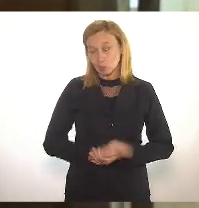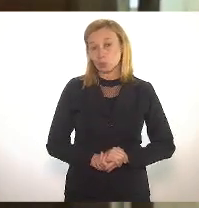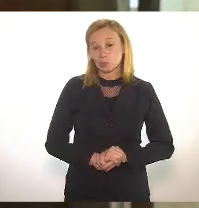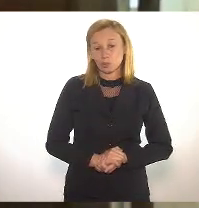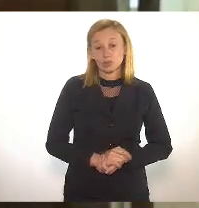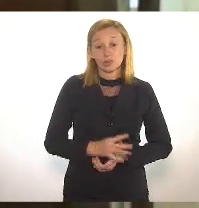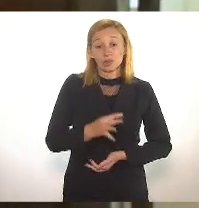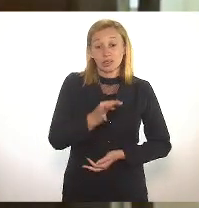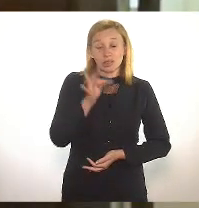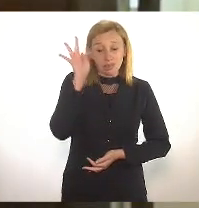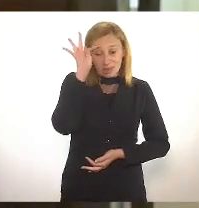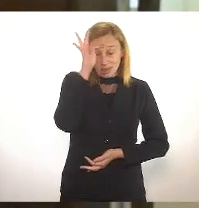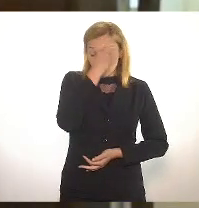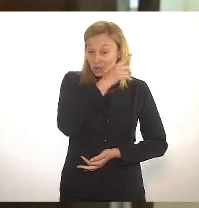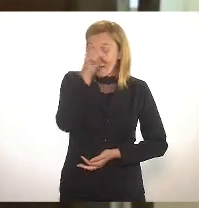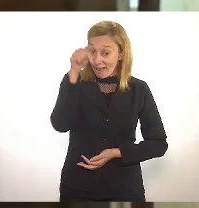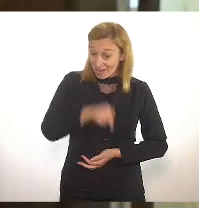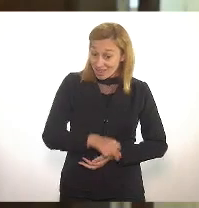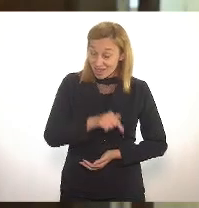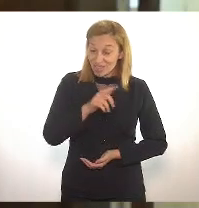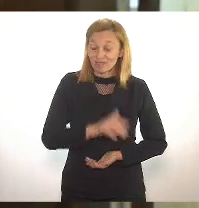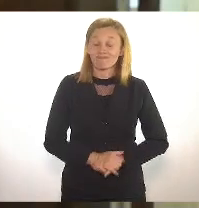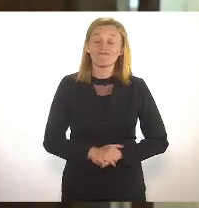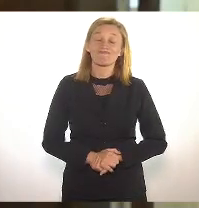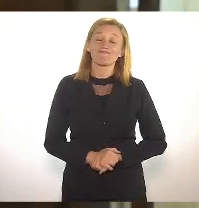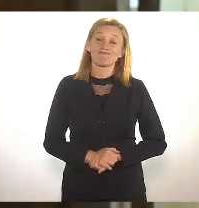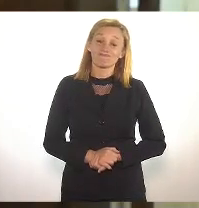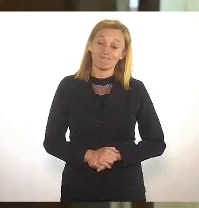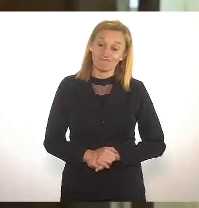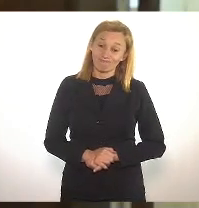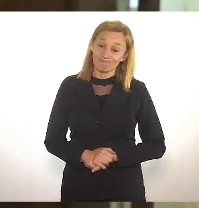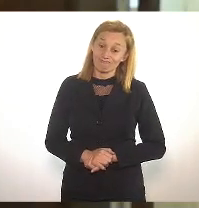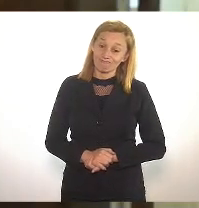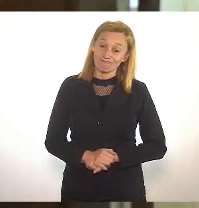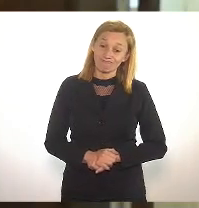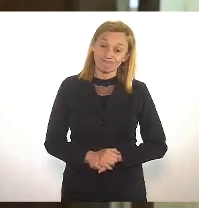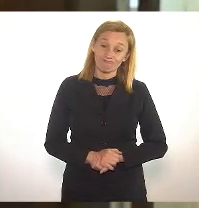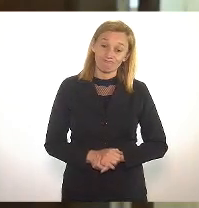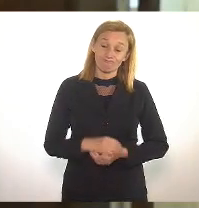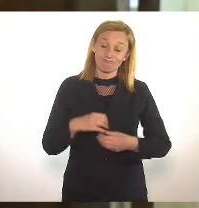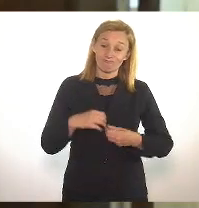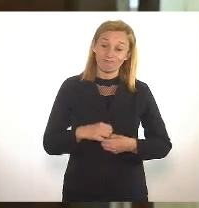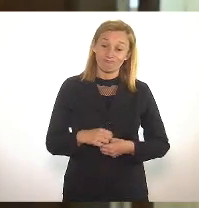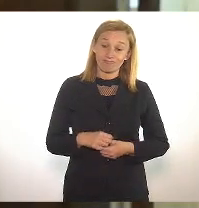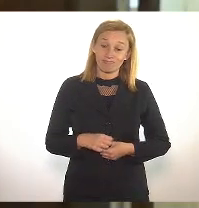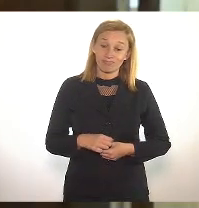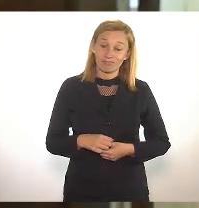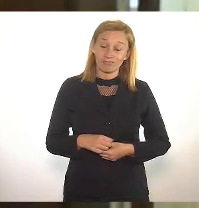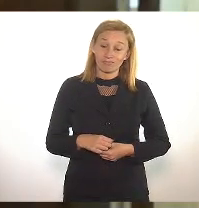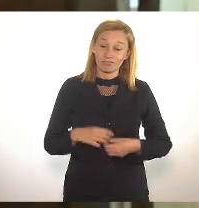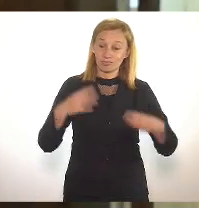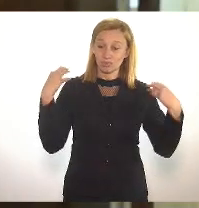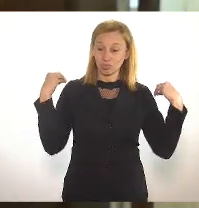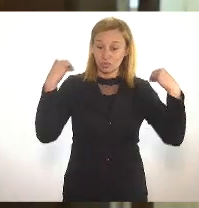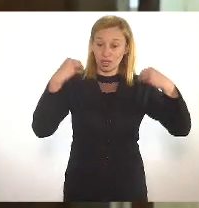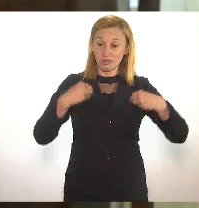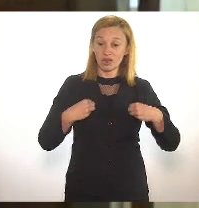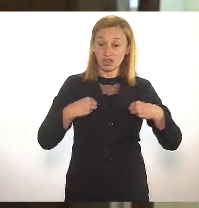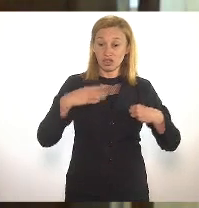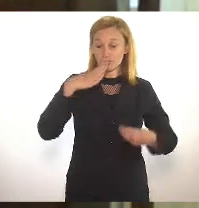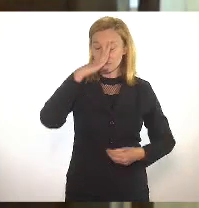o trumpismo aqui se reveste do manto do bolsonarismo.